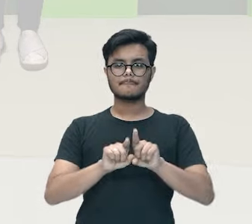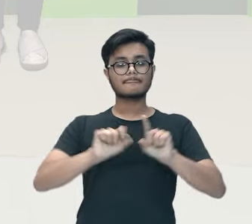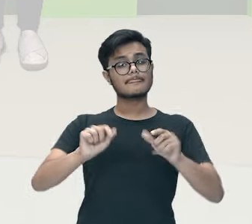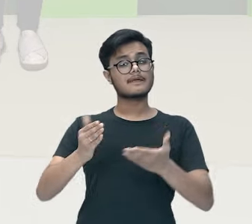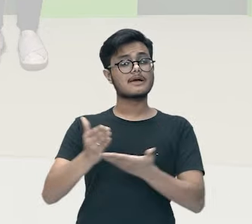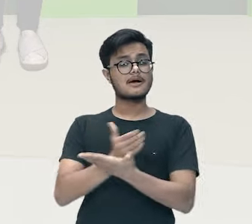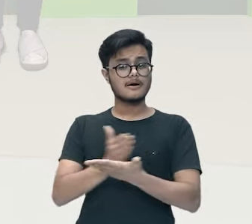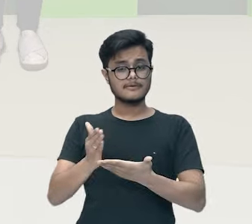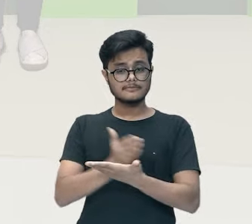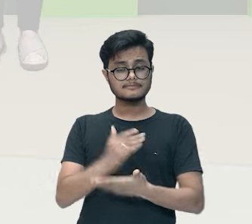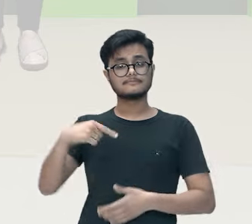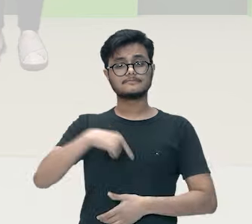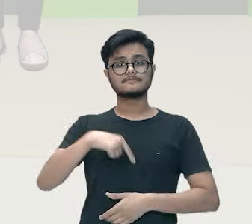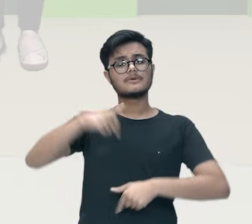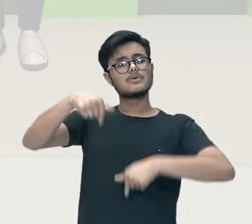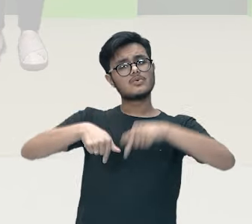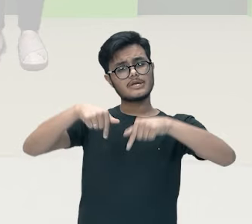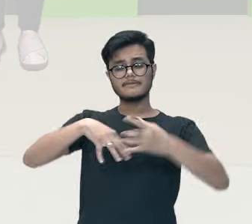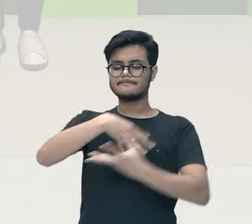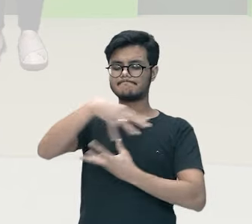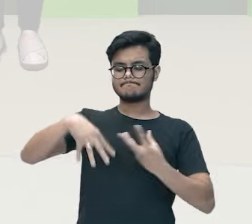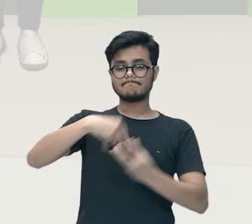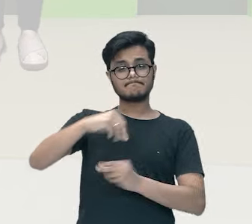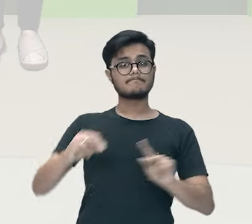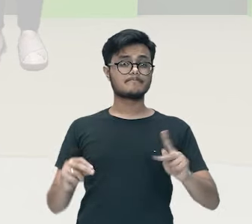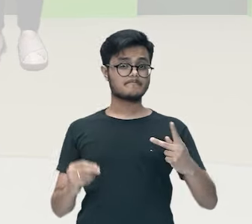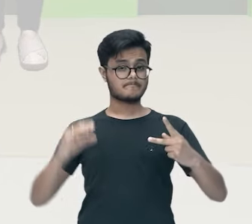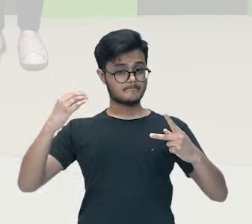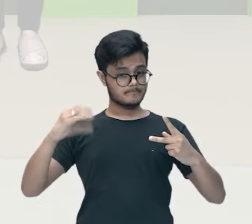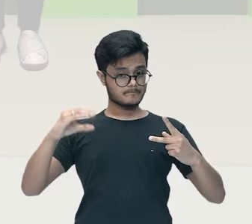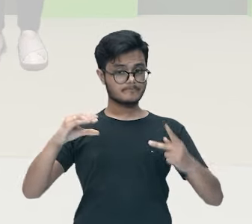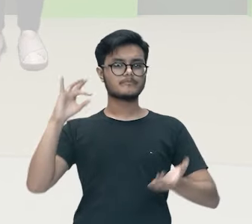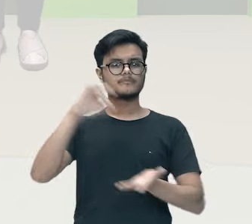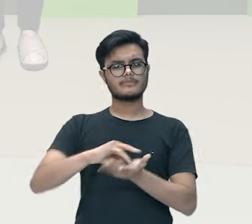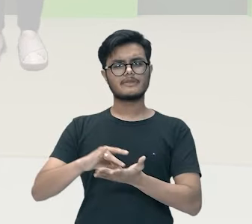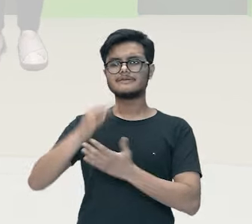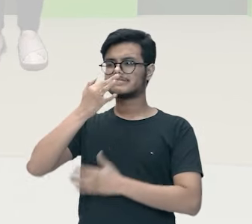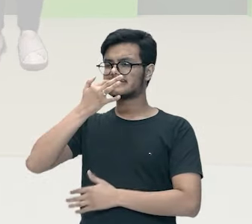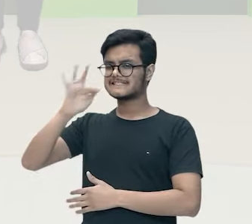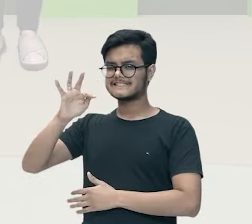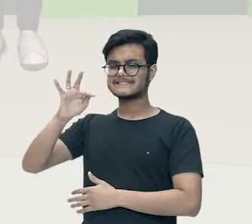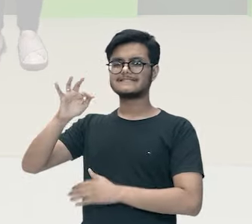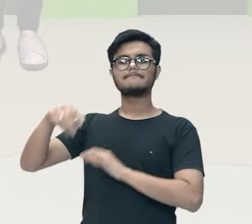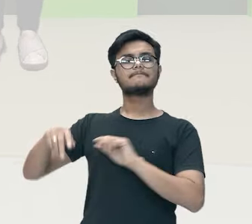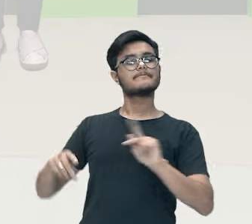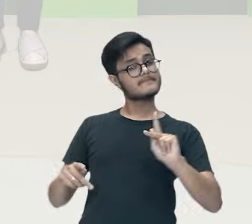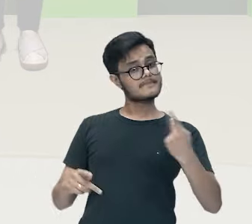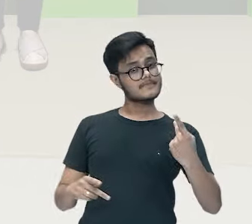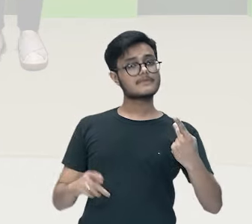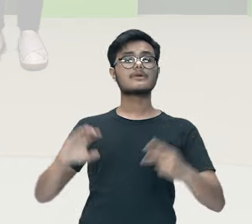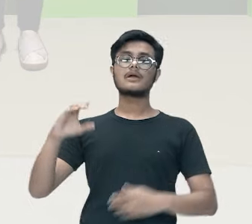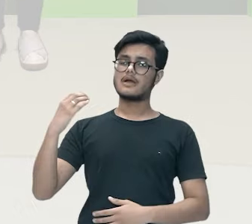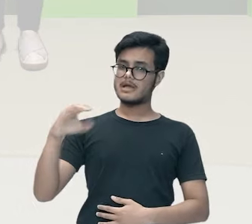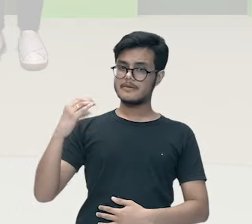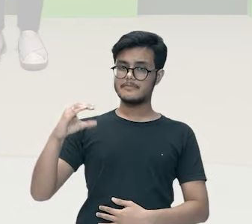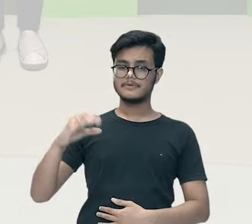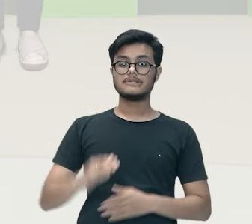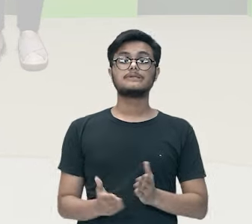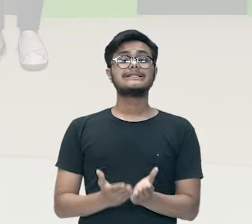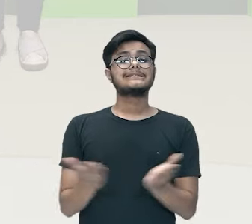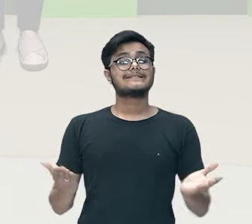alguns casos, a gente tem aqui hidrocarbonetos também, né, formados a partir de hidrogênios e carbonos. E aí